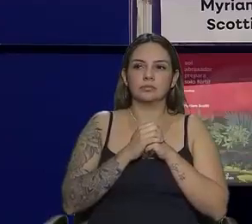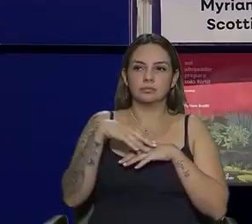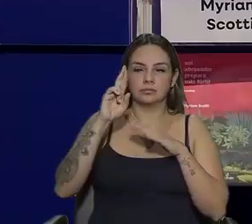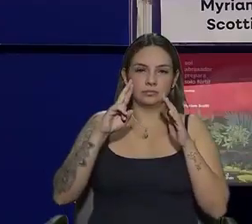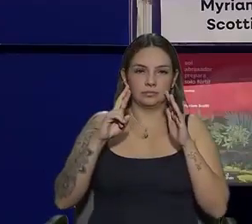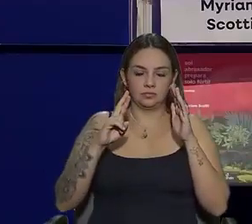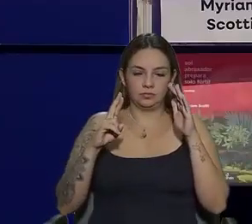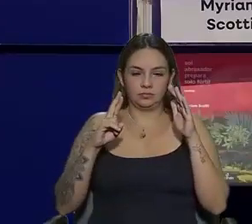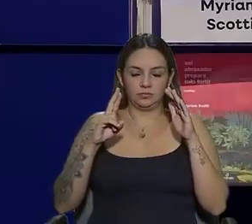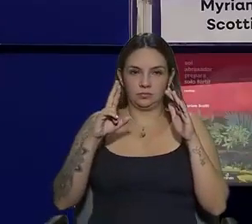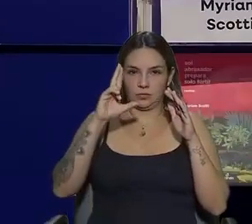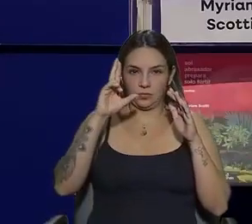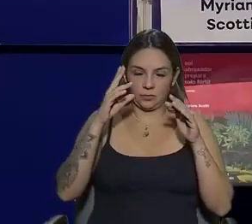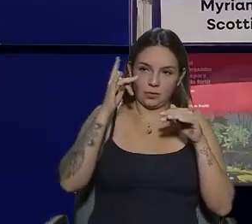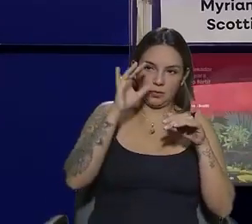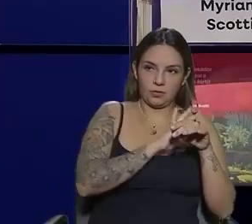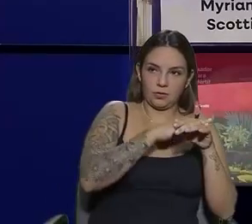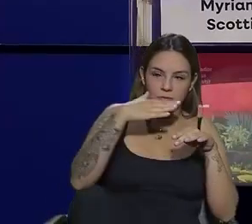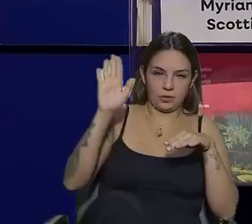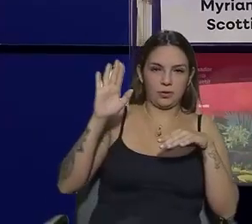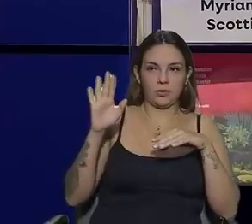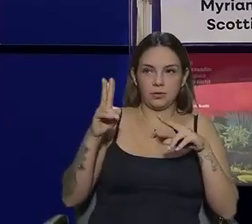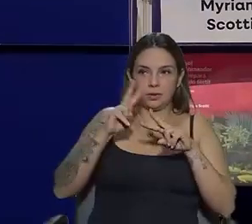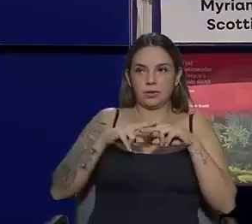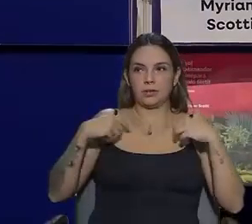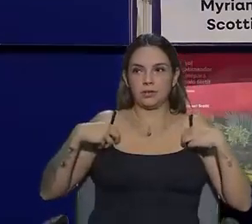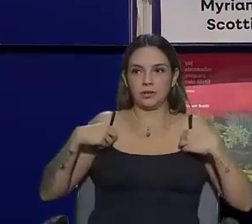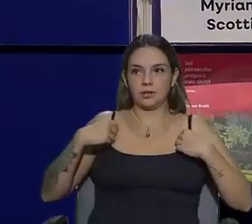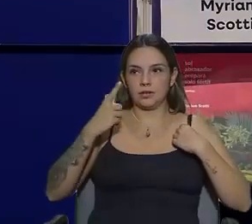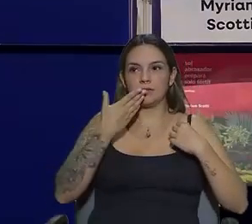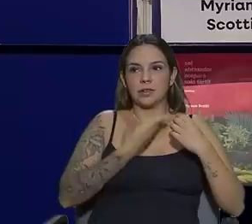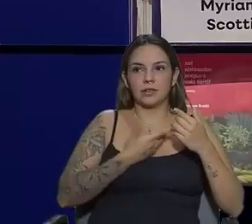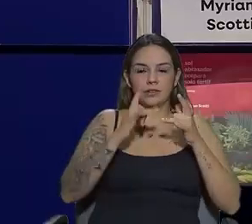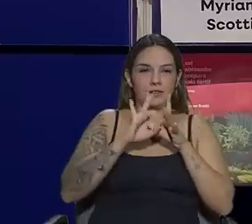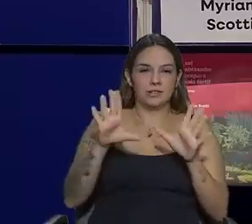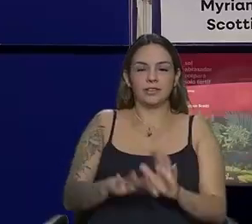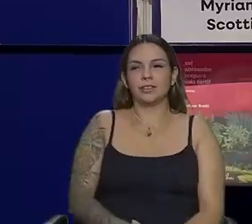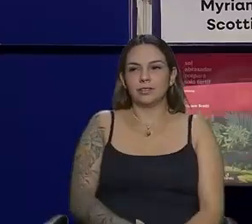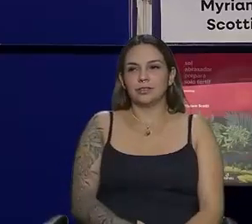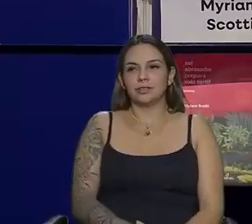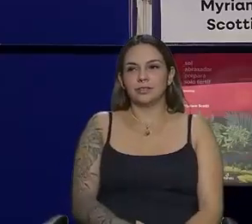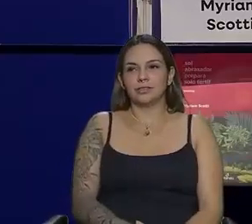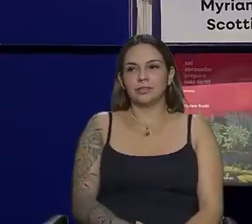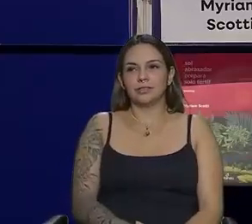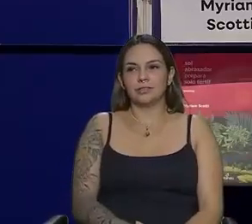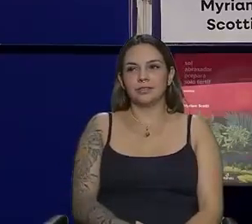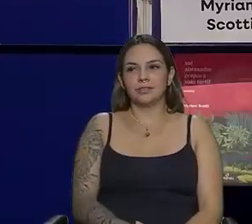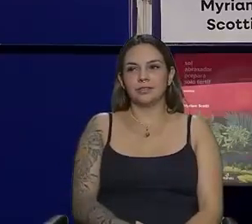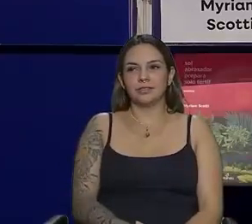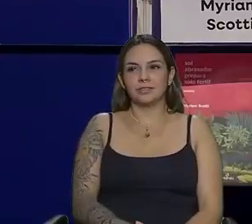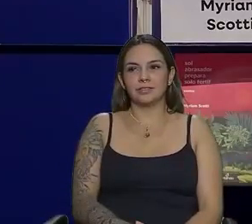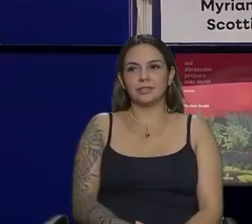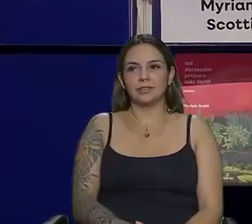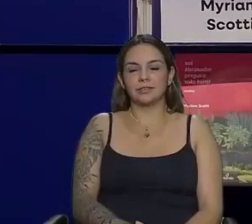na rodovia dos Bandeirantes, chegou lá, a polícia levou a gente para preso, porque não tinham pedido autorização. As outras 2 foram por aí